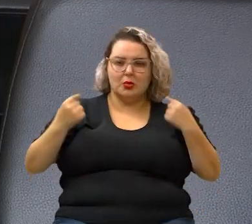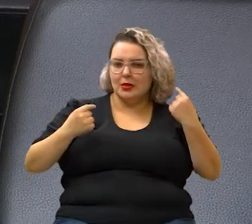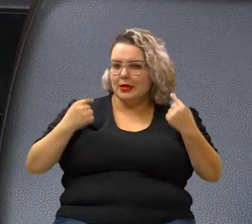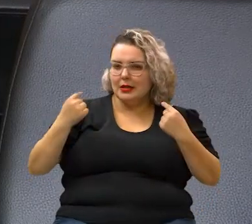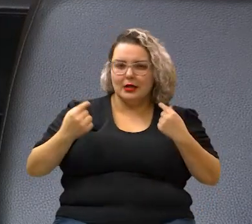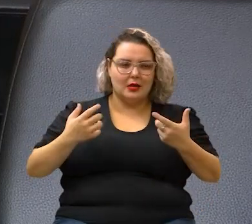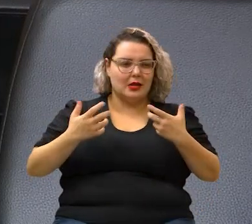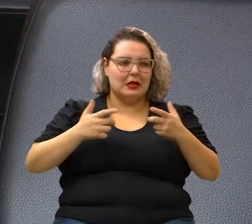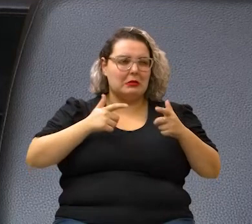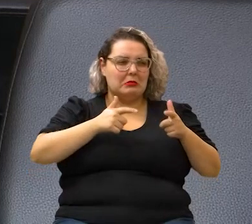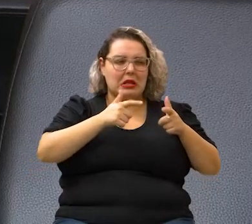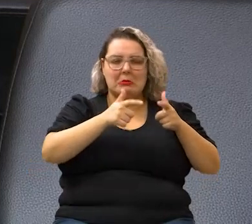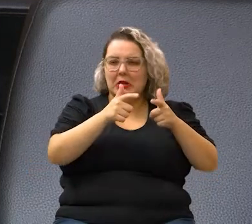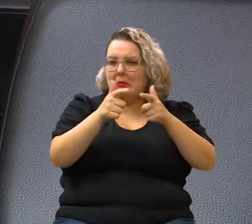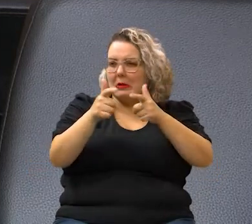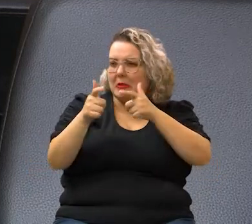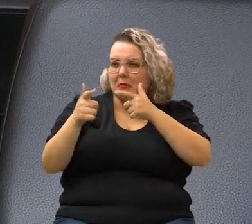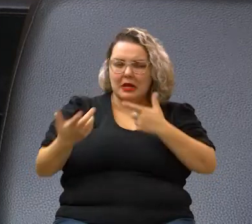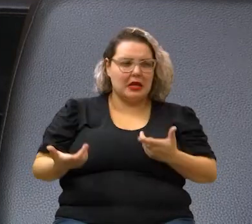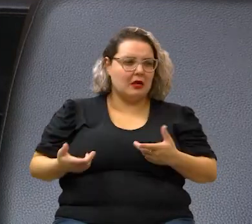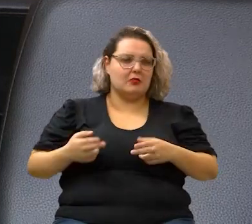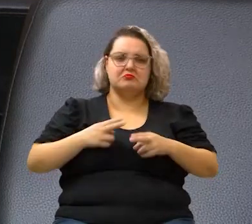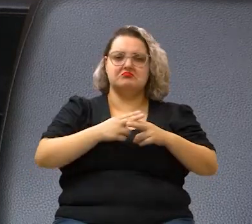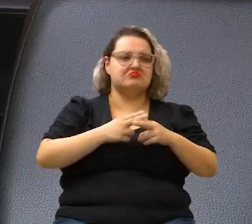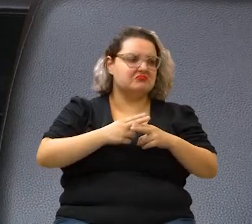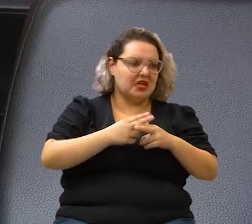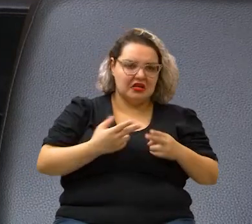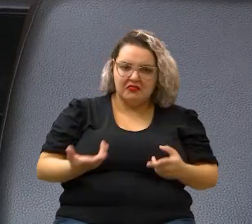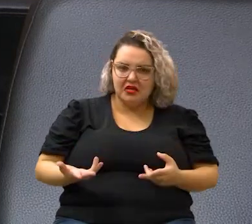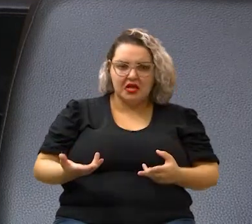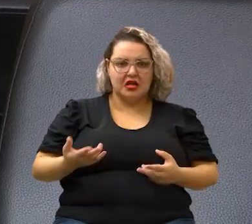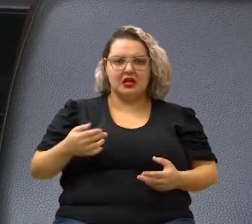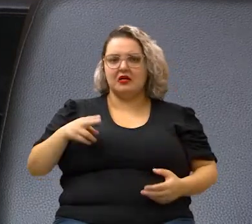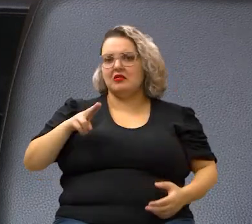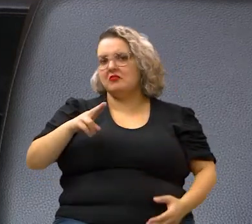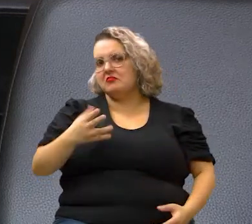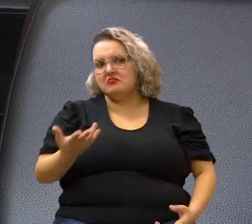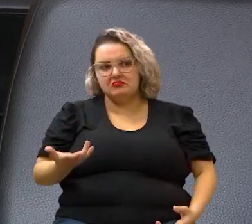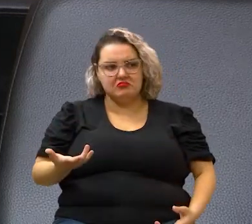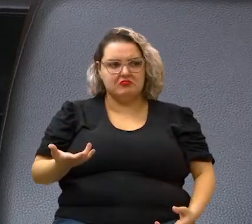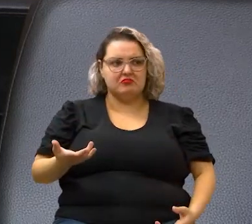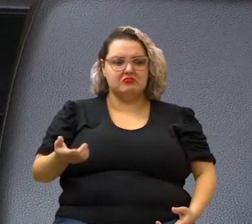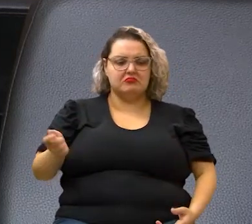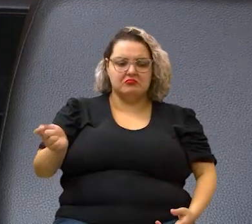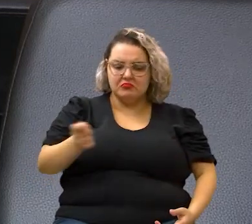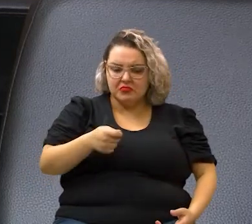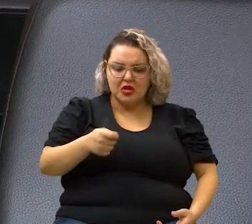malucão, disposto a matar, com uma faca, um